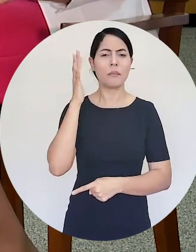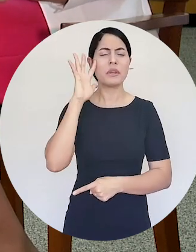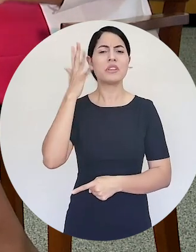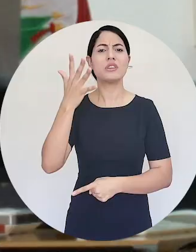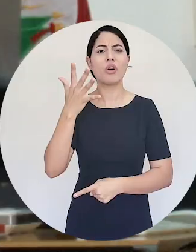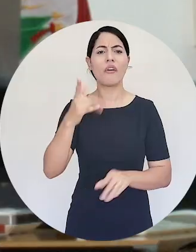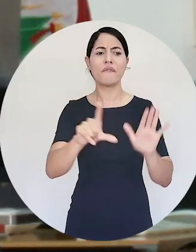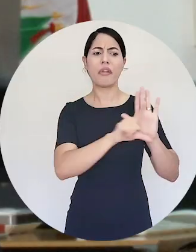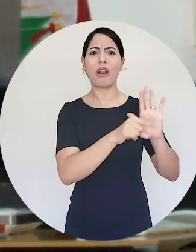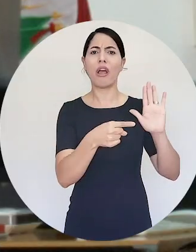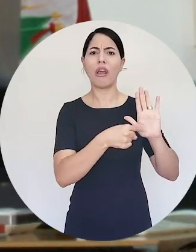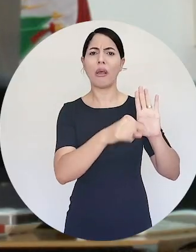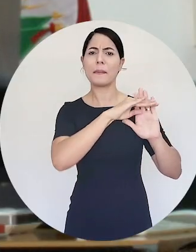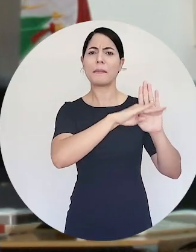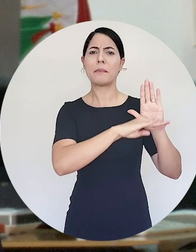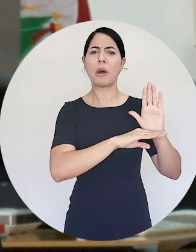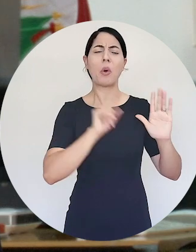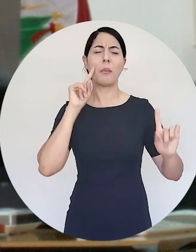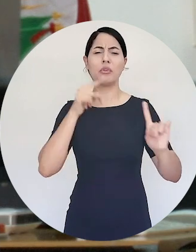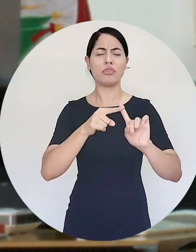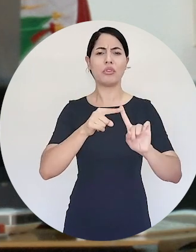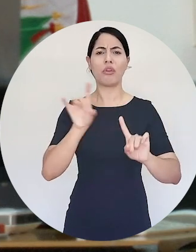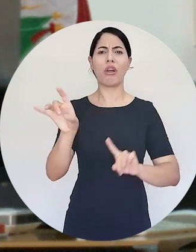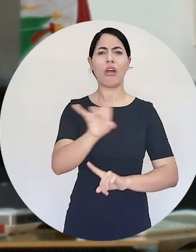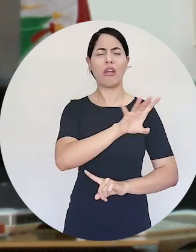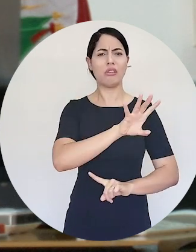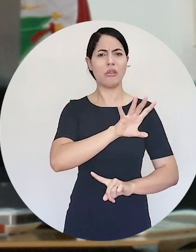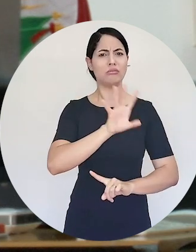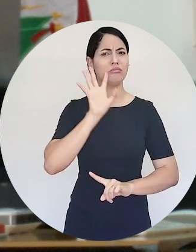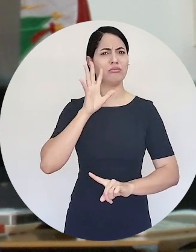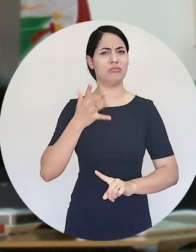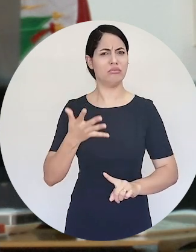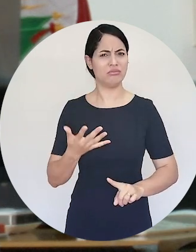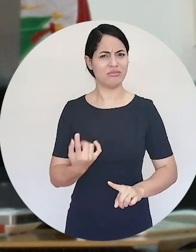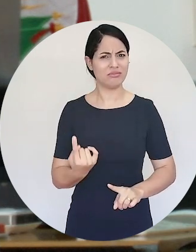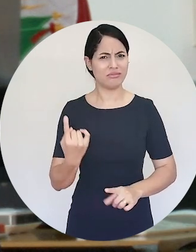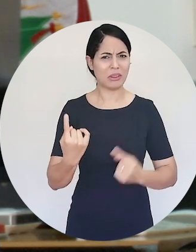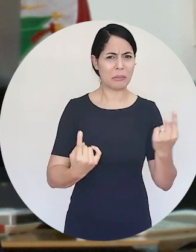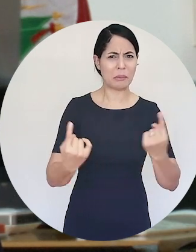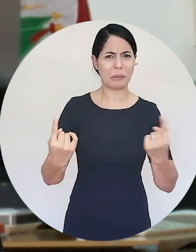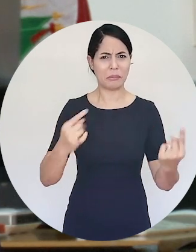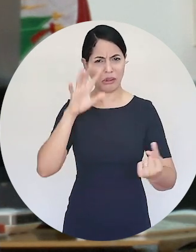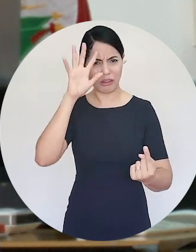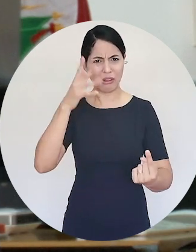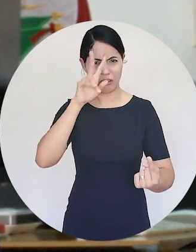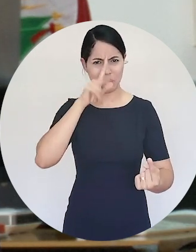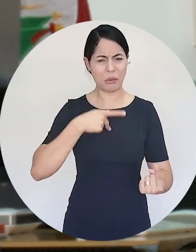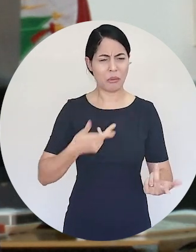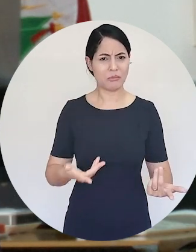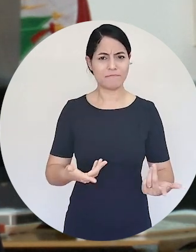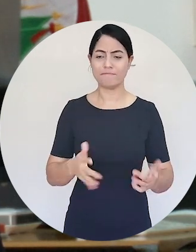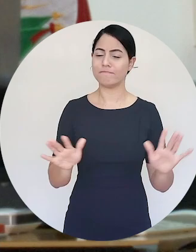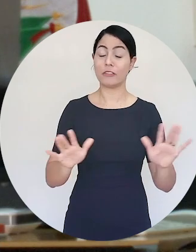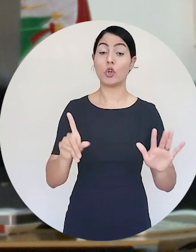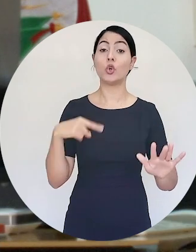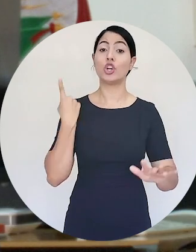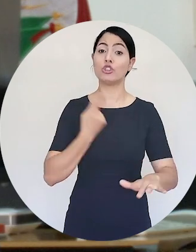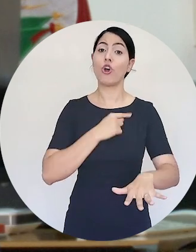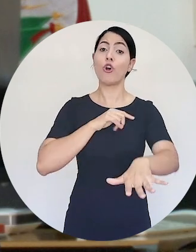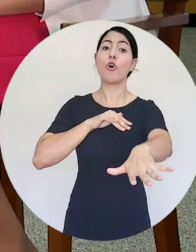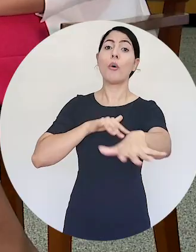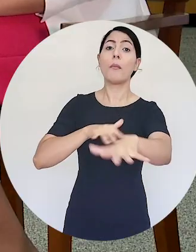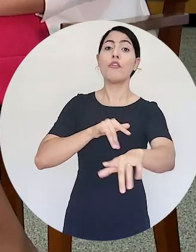visão, né? Os fins não justificam os meios no direito. Então, o que está acontecendo é uma batalha pela